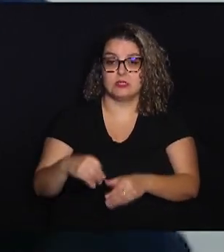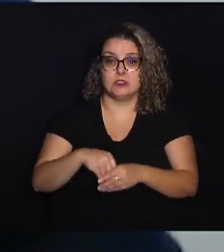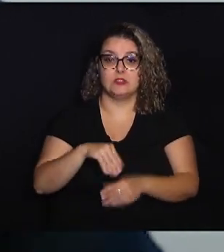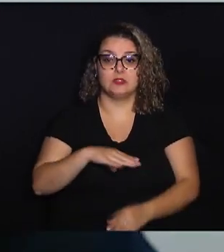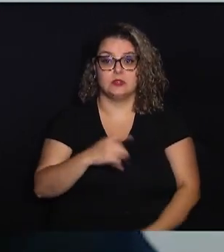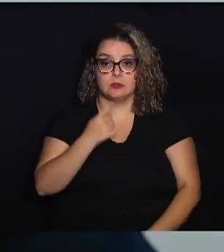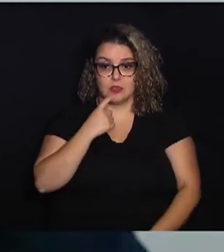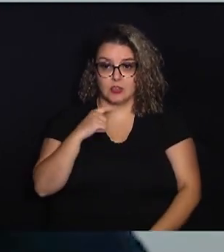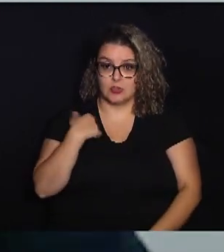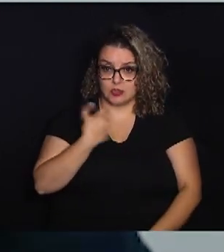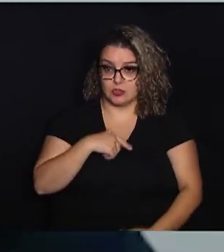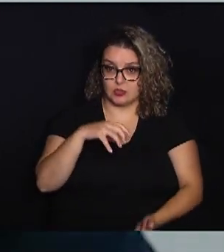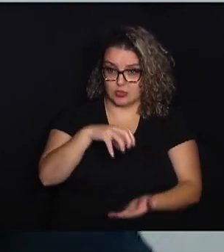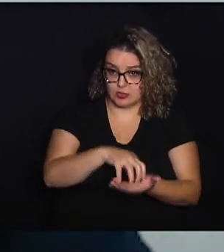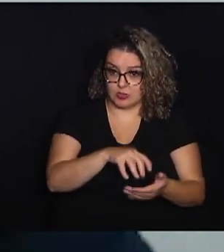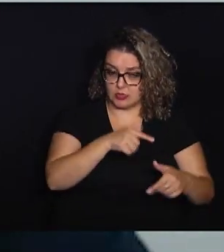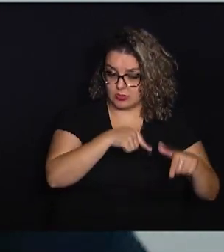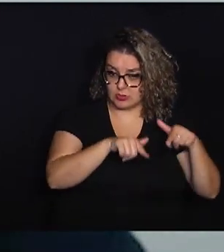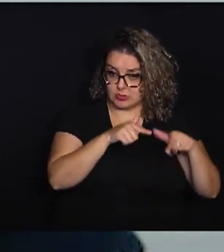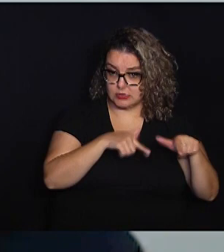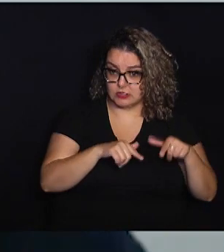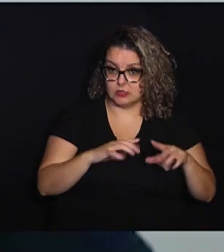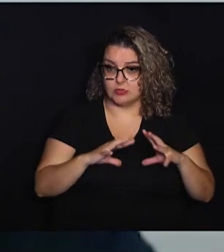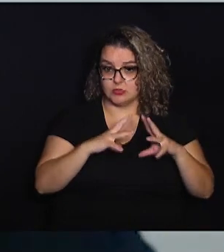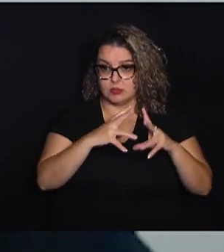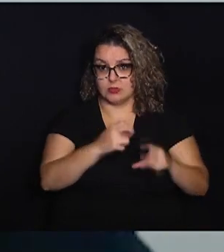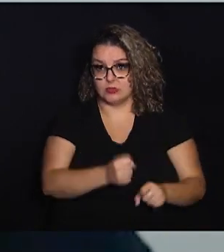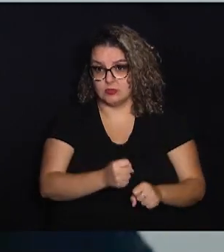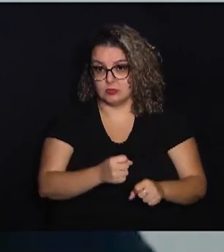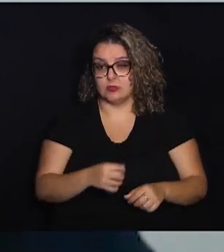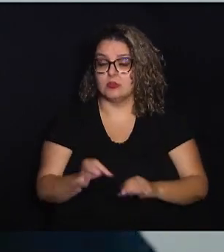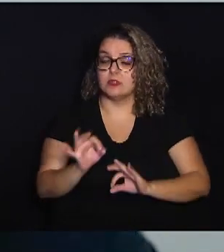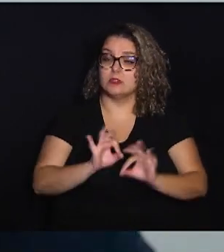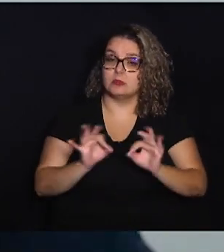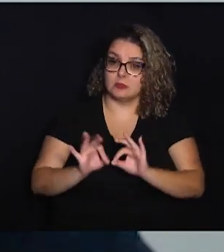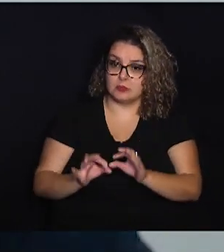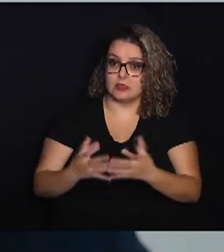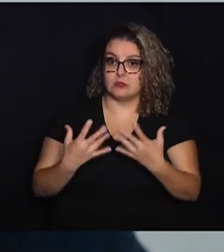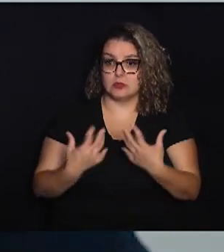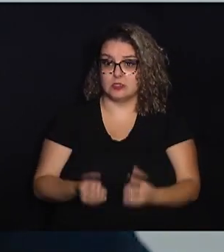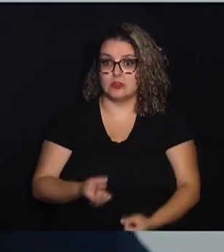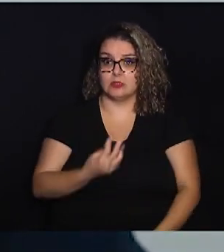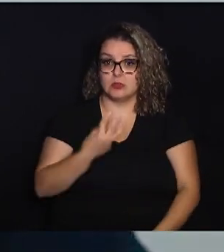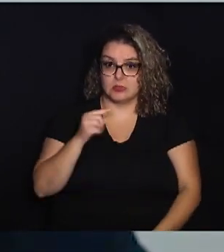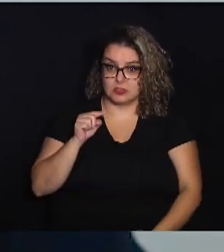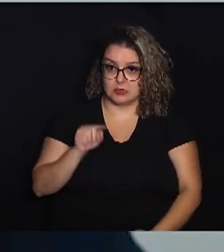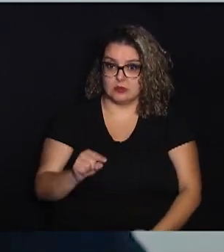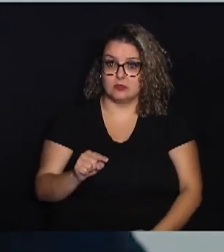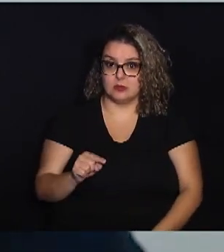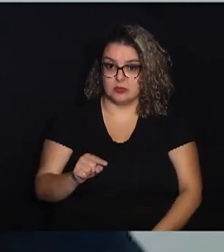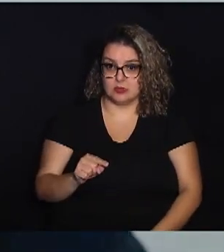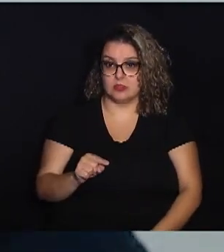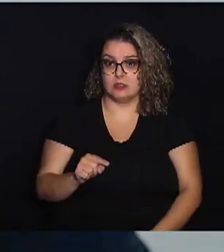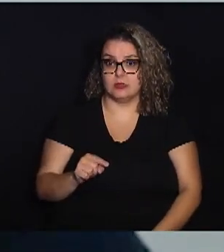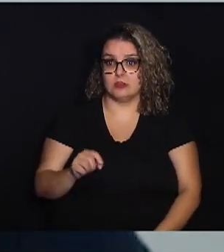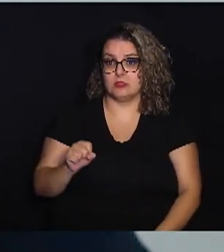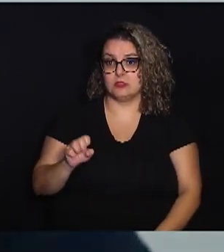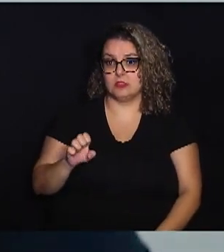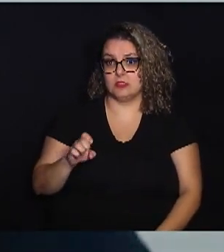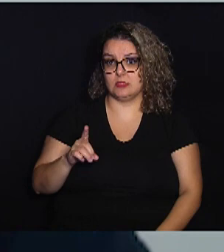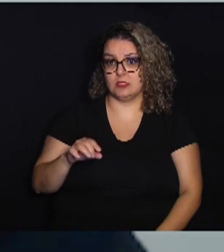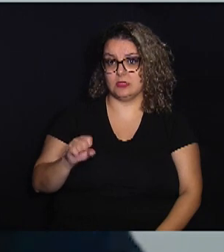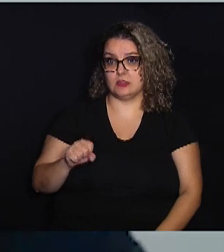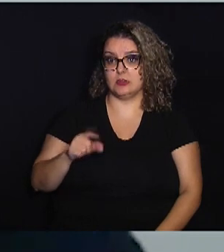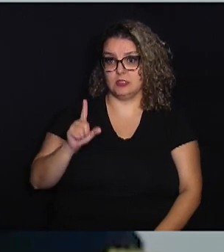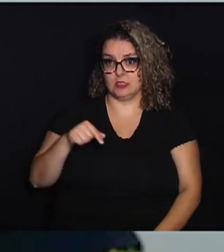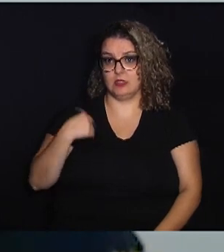que é o nosso centro de logística integrada, né? Que ele está preparado para receber cerca de 3.000 CDLs, né? Que são os nossos containers.